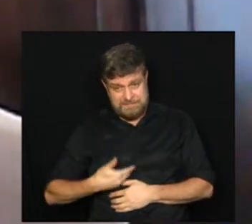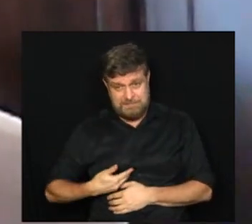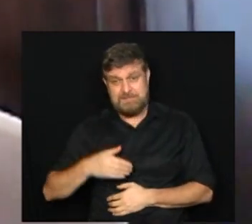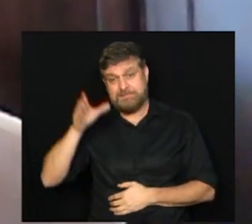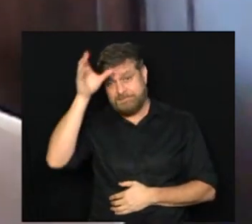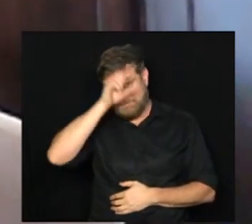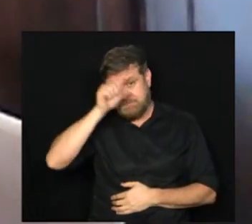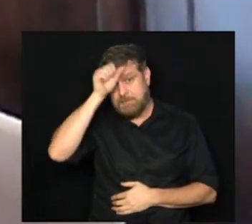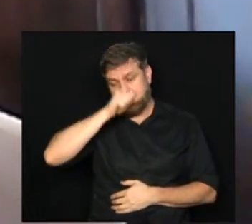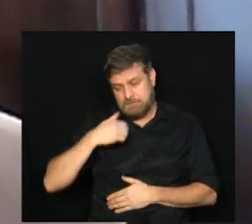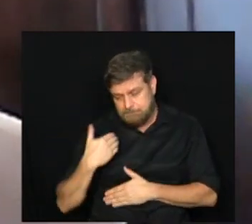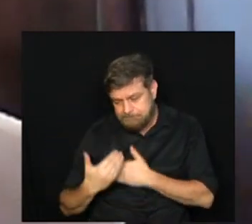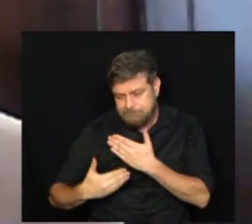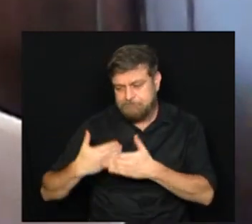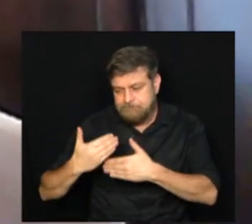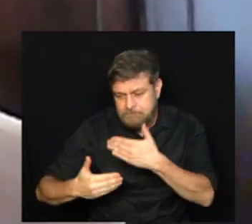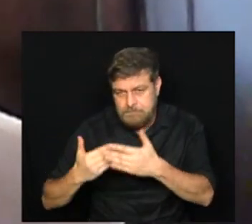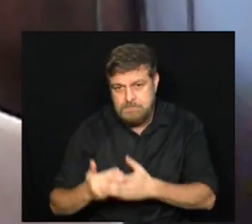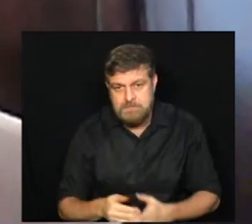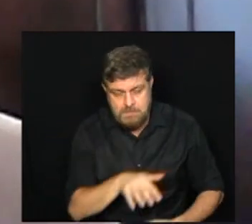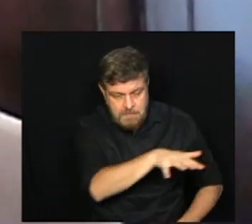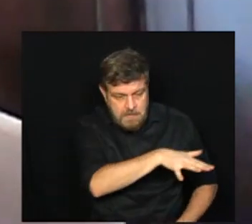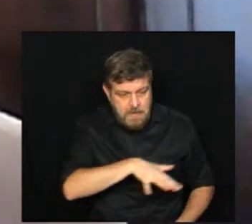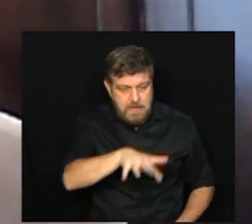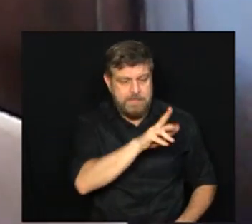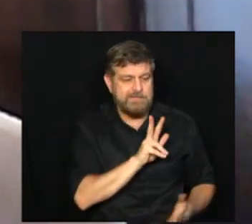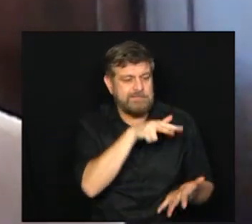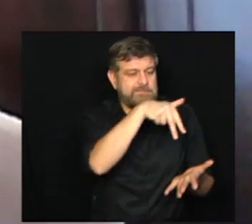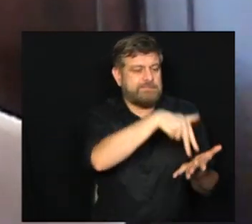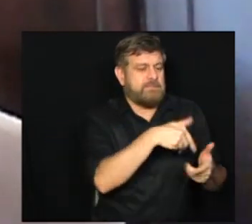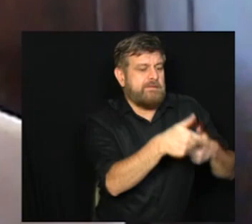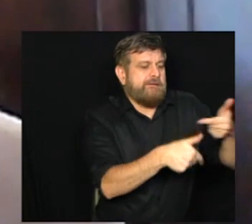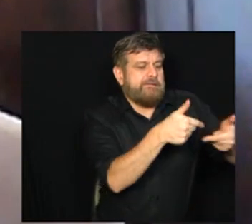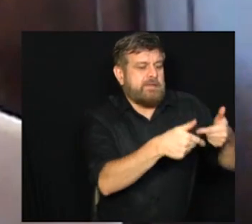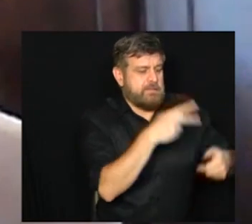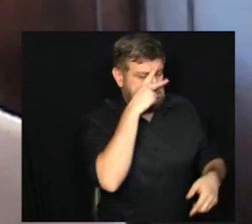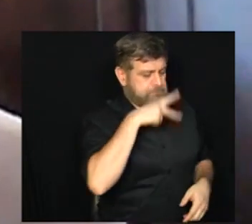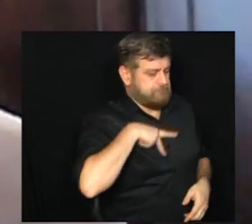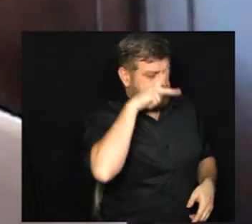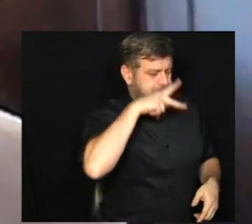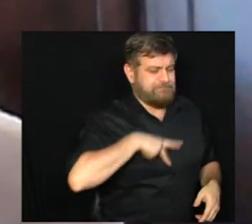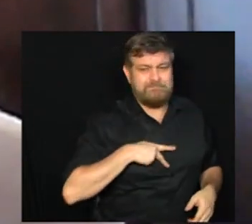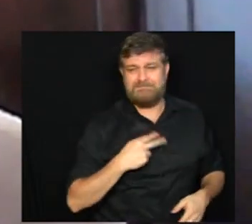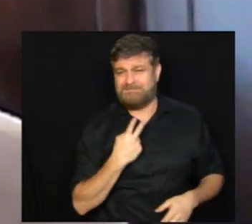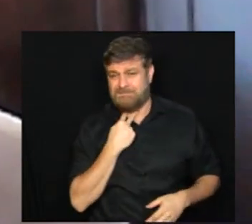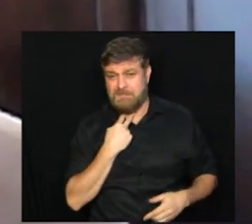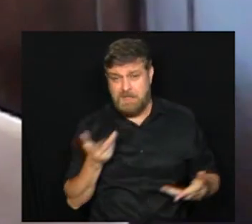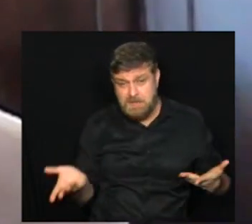aprendizado, né? Cada um trabalha muito na sua caixinha e a gente fez